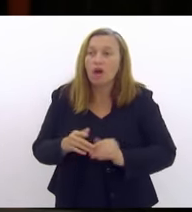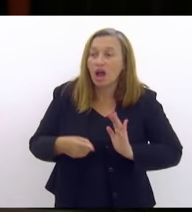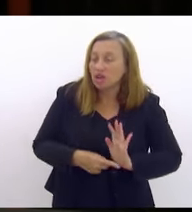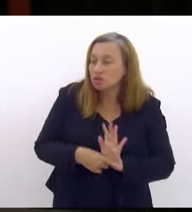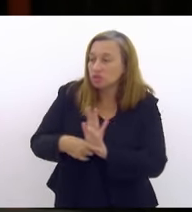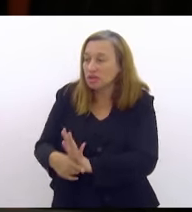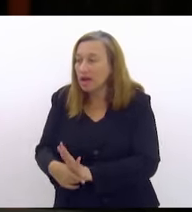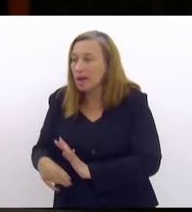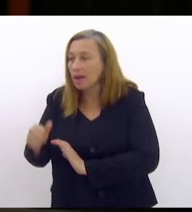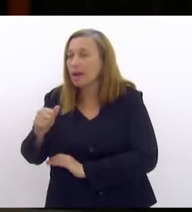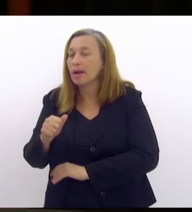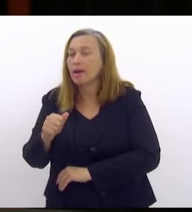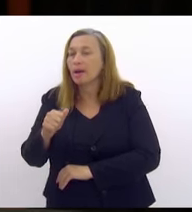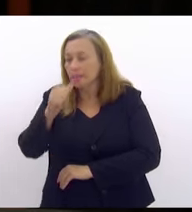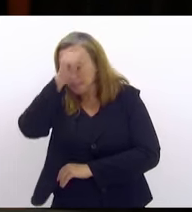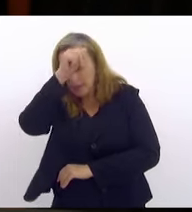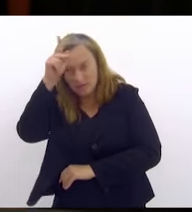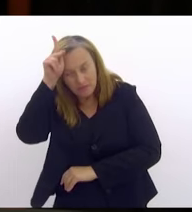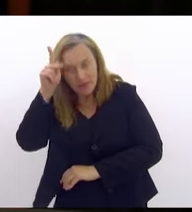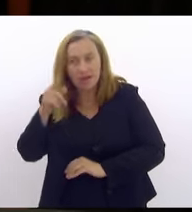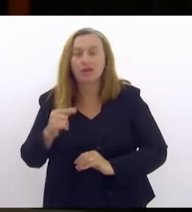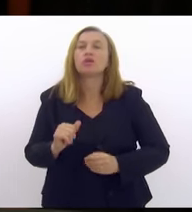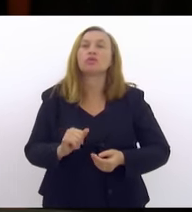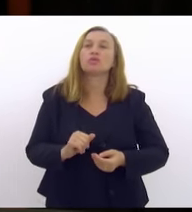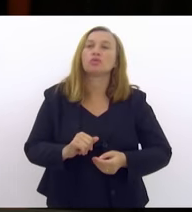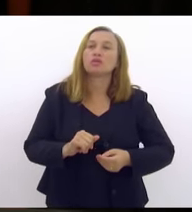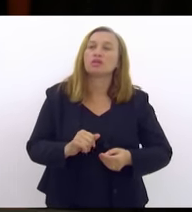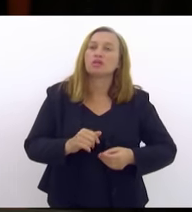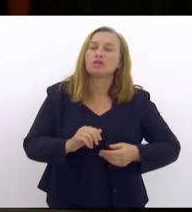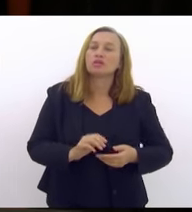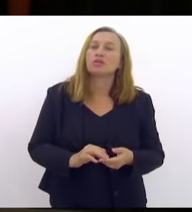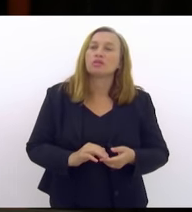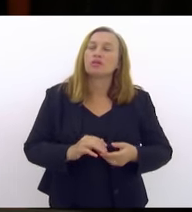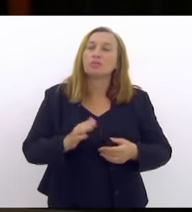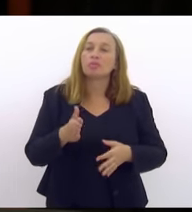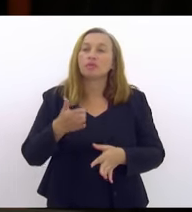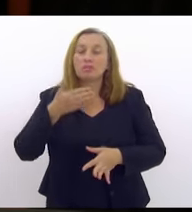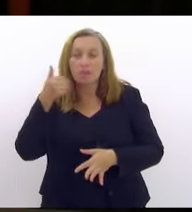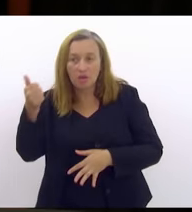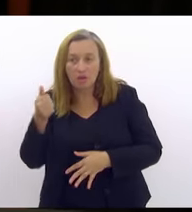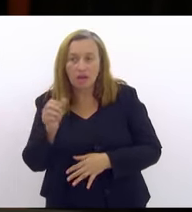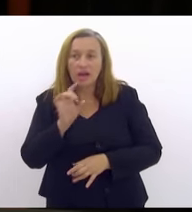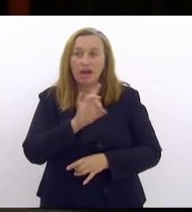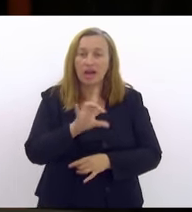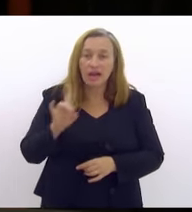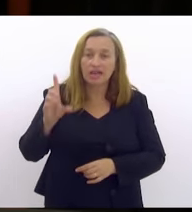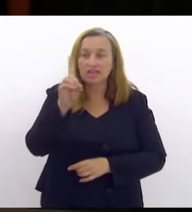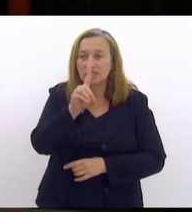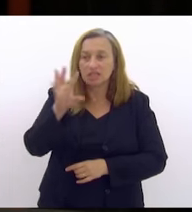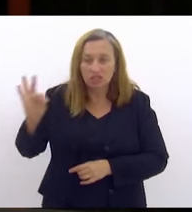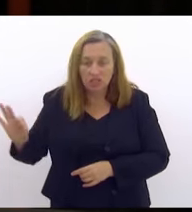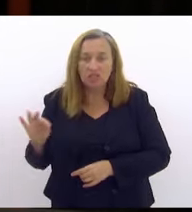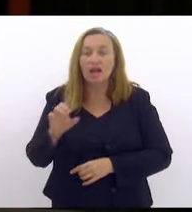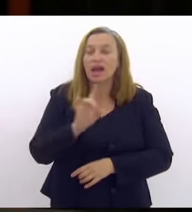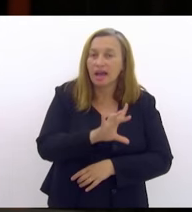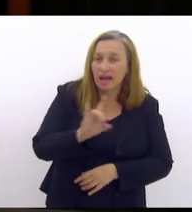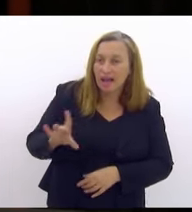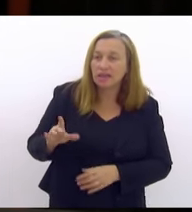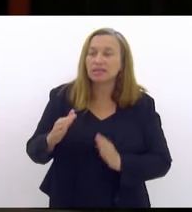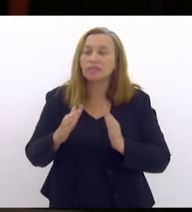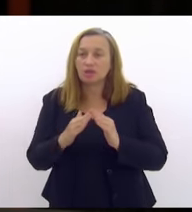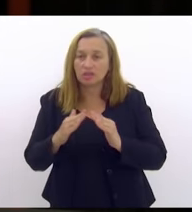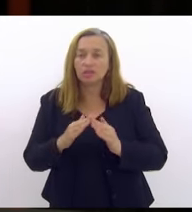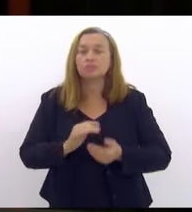prefeito, junto ao executivo, para poder levar, né, uma melhoria a cada distrito, a cada população, a cada